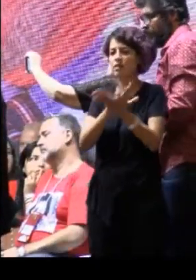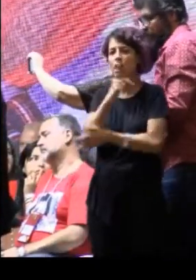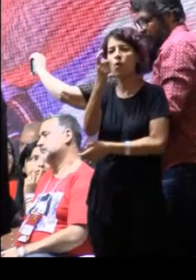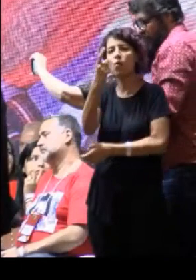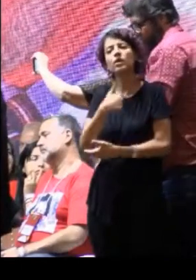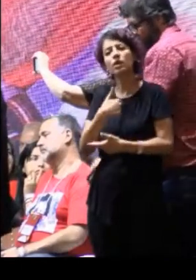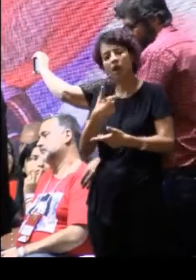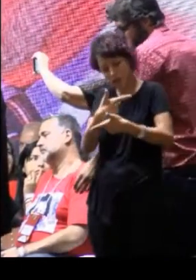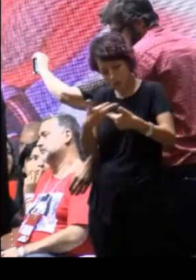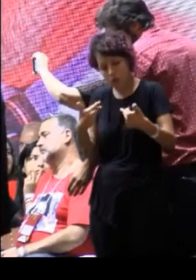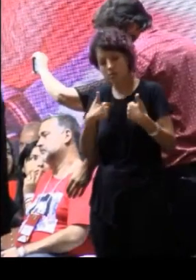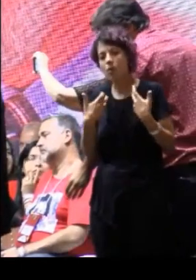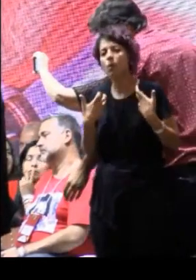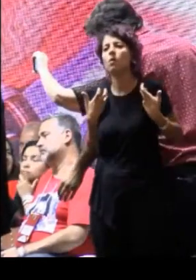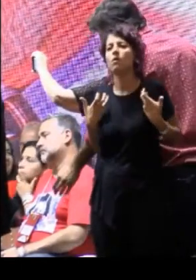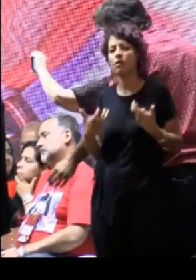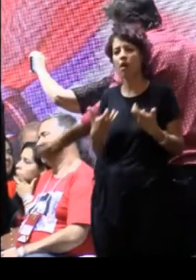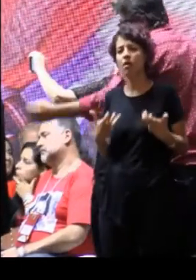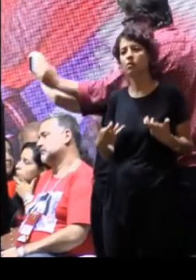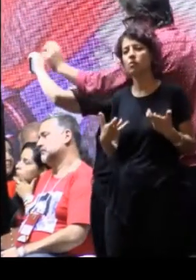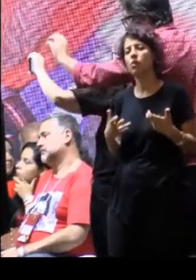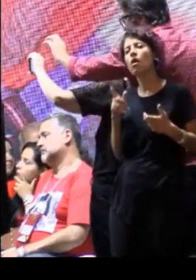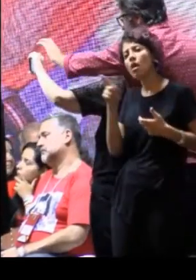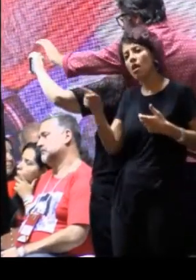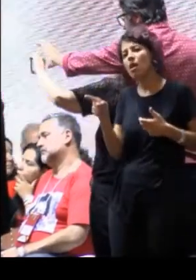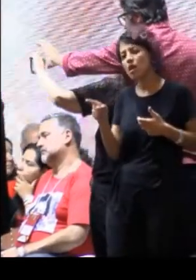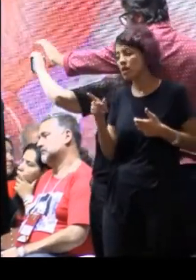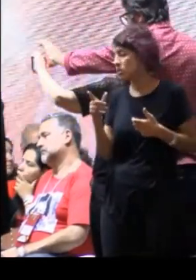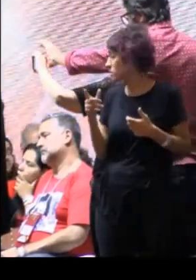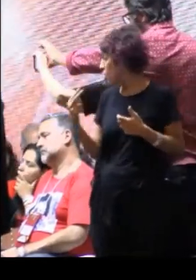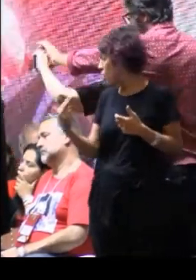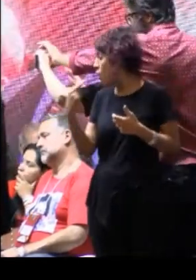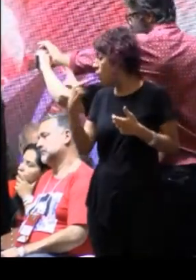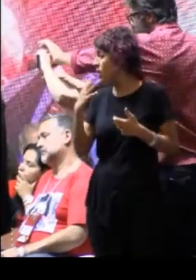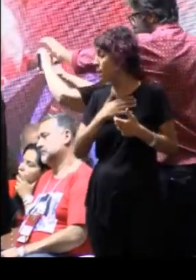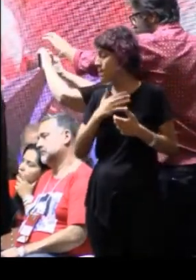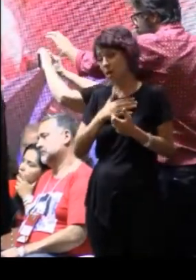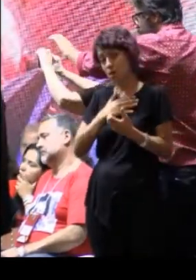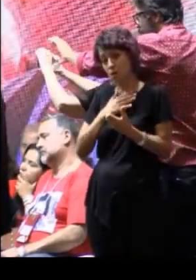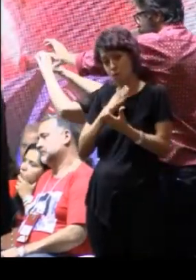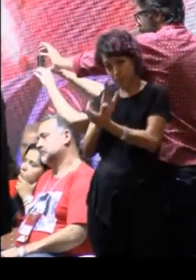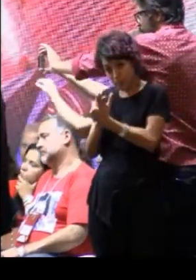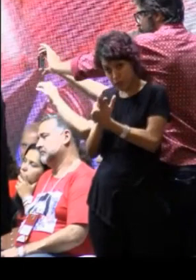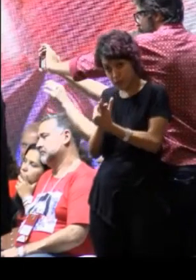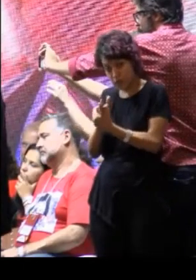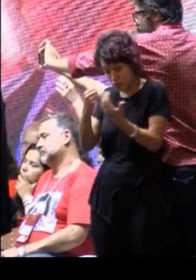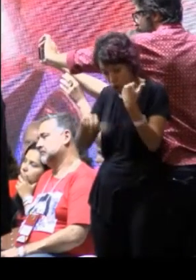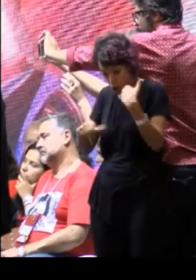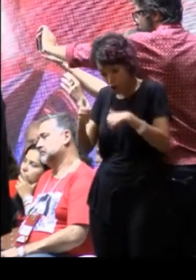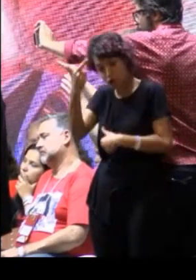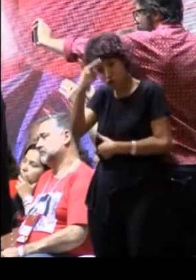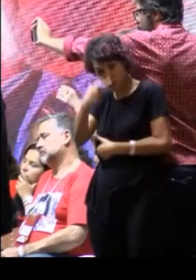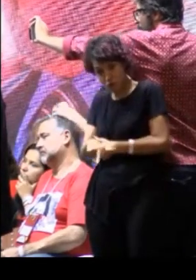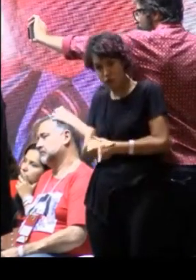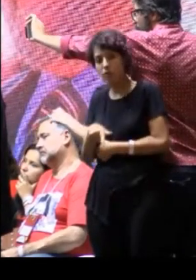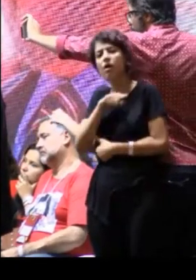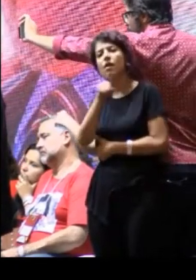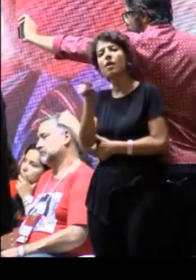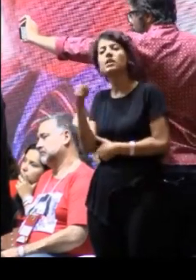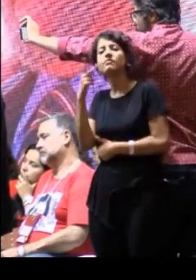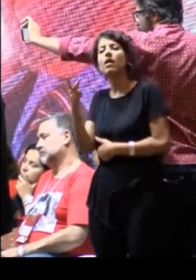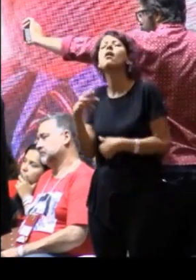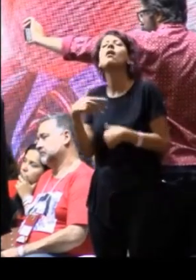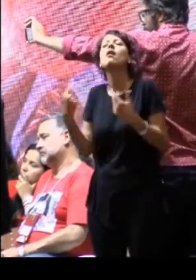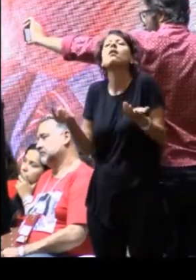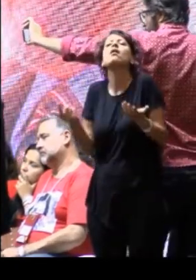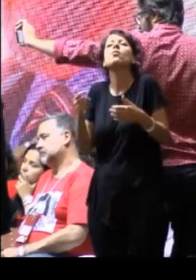coisa que eu quero é que eles analisem o meu processo e digam ao povo brasileiro qual o crime que